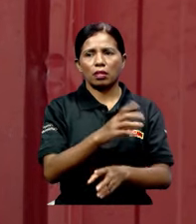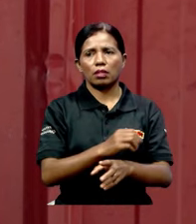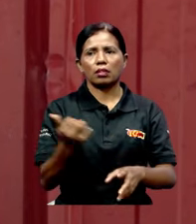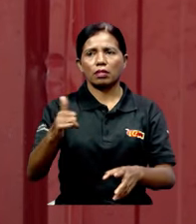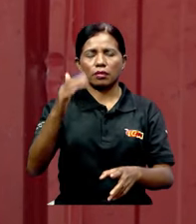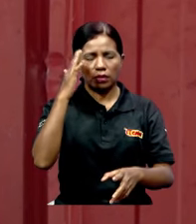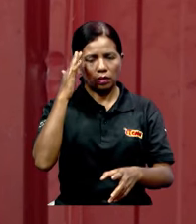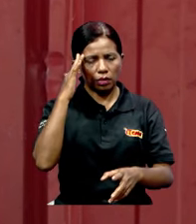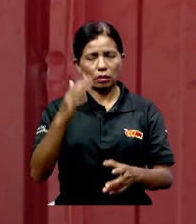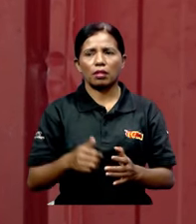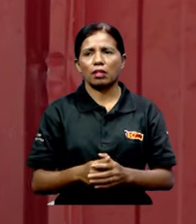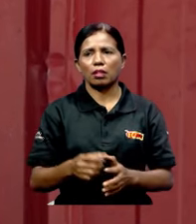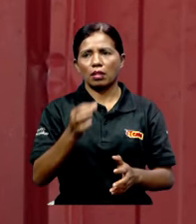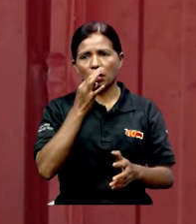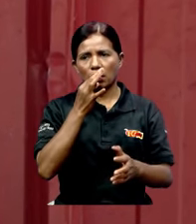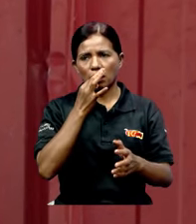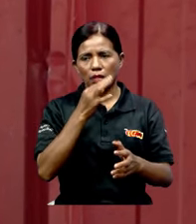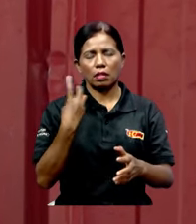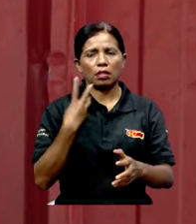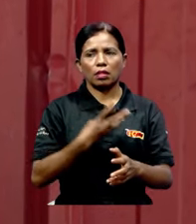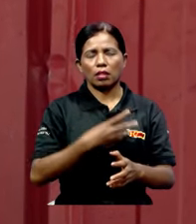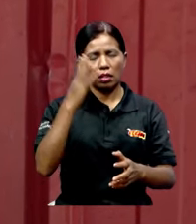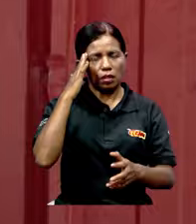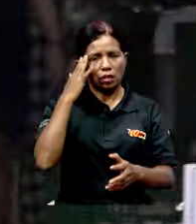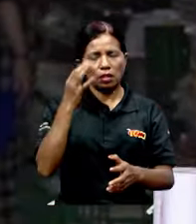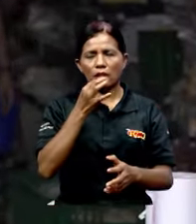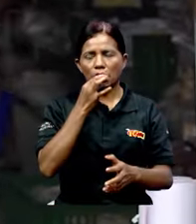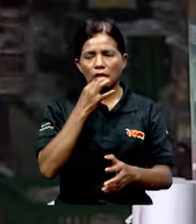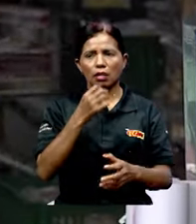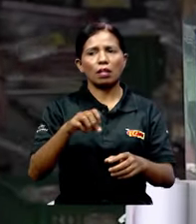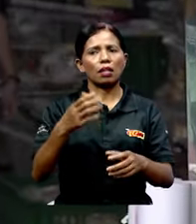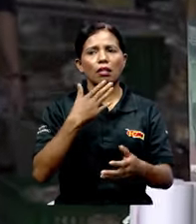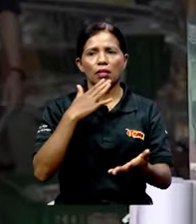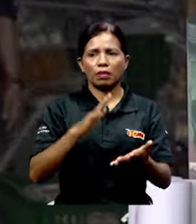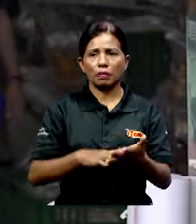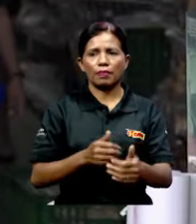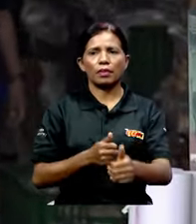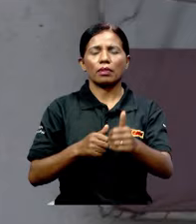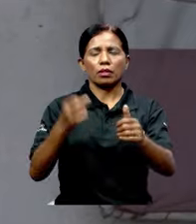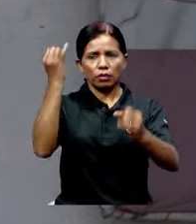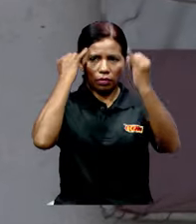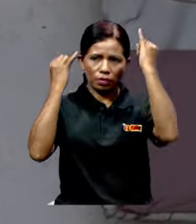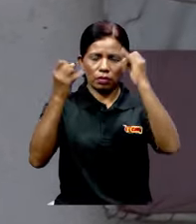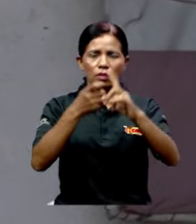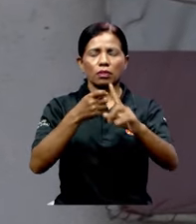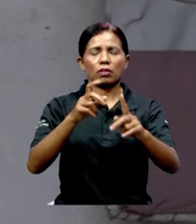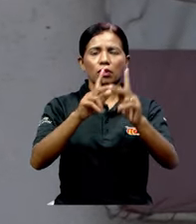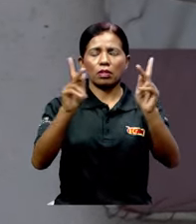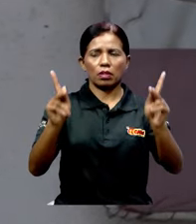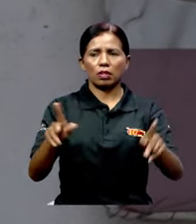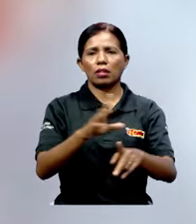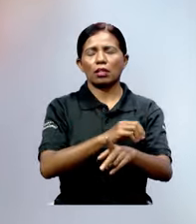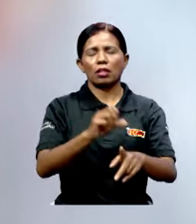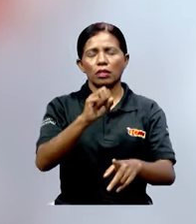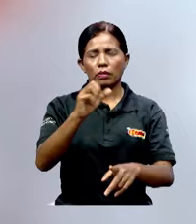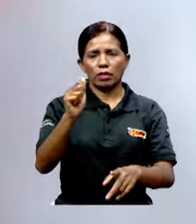foti atene kata oh hahan ne ita atene kata hahan ne niya bene. Tur informasaun nebe kipa di Manhattan husi loza W4. Ai